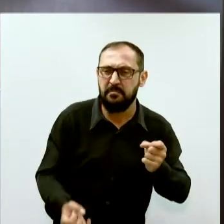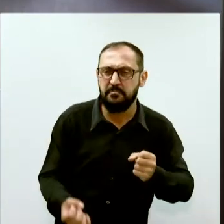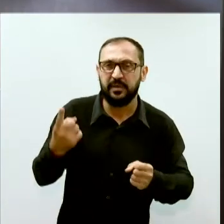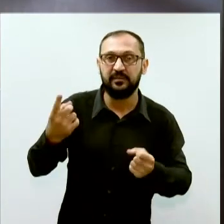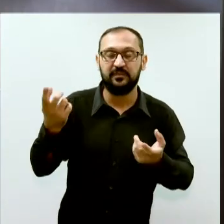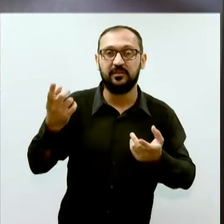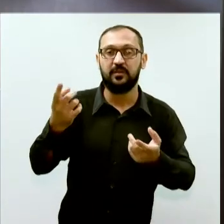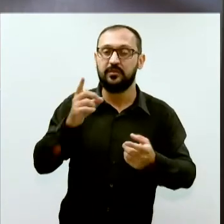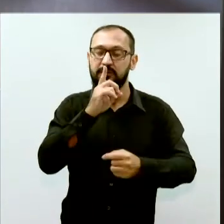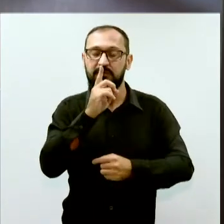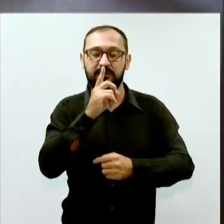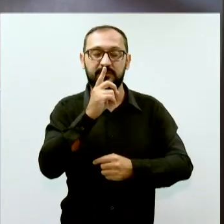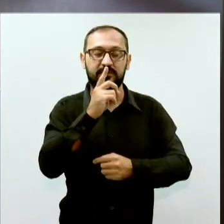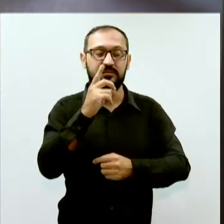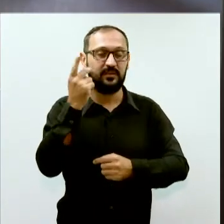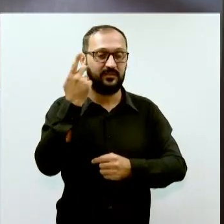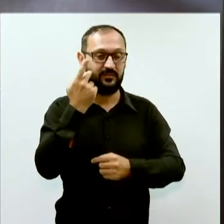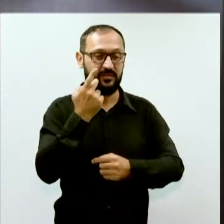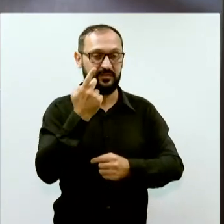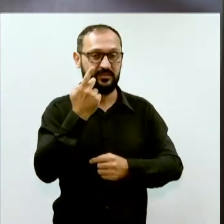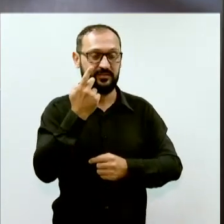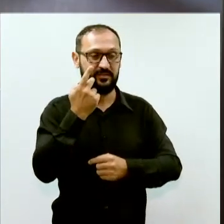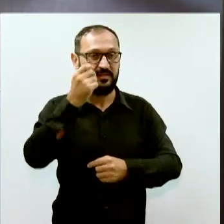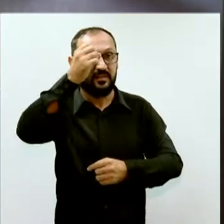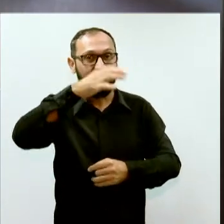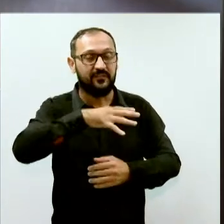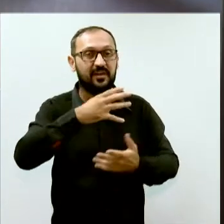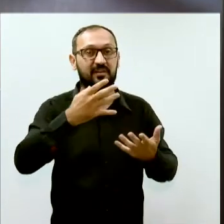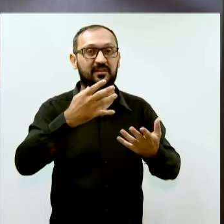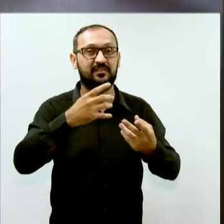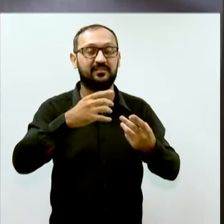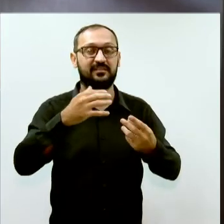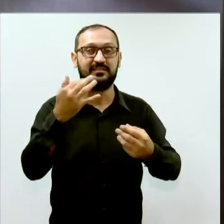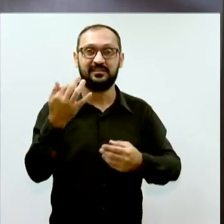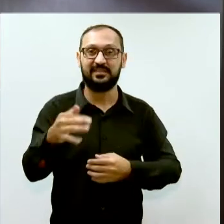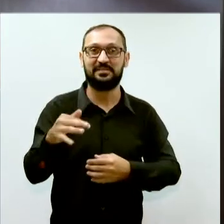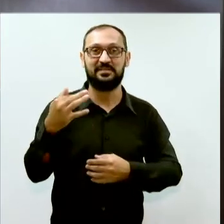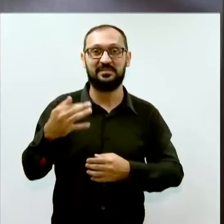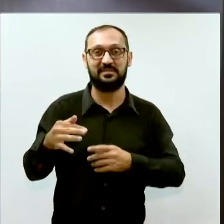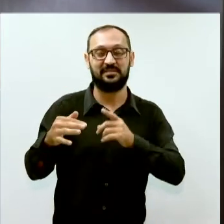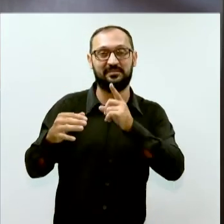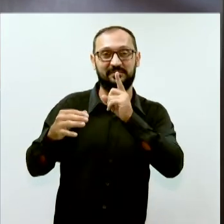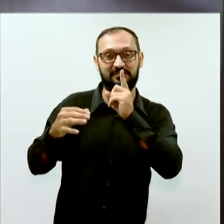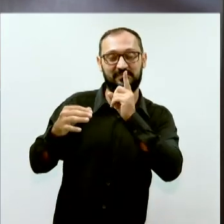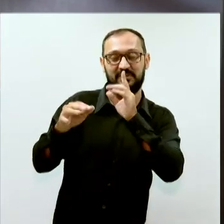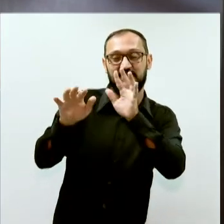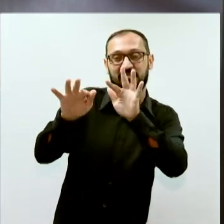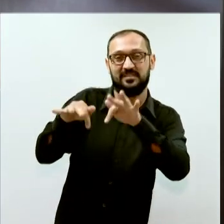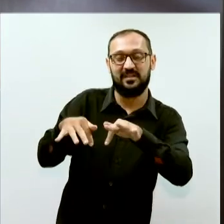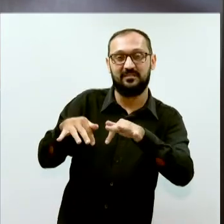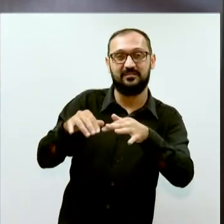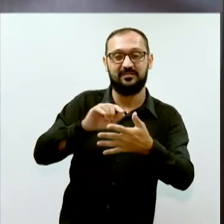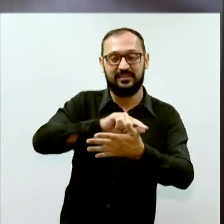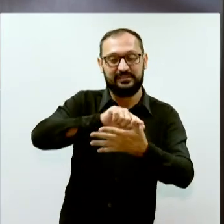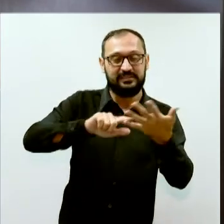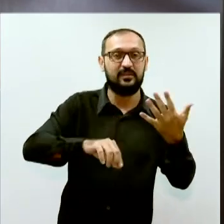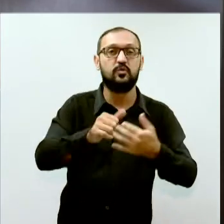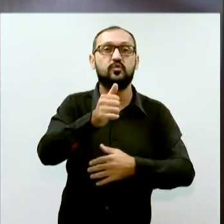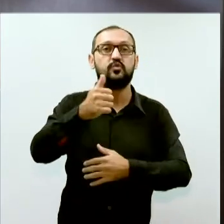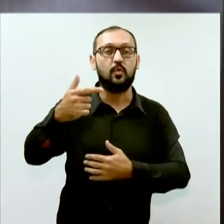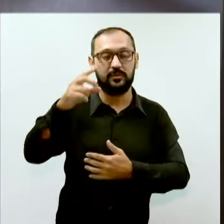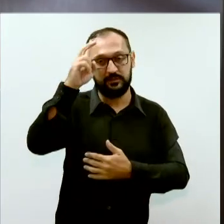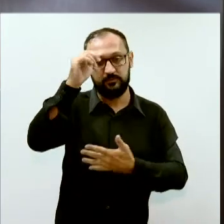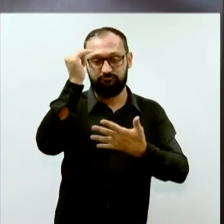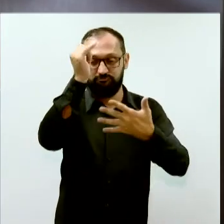estranho, o silêncio da vergonha, o silêncio da violência, o silêncio da dor, o silêncio do final. São 12 contos que